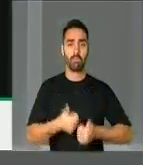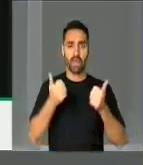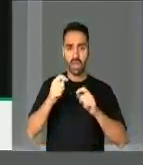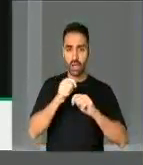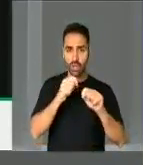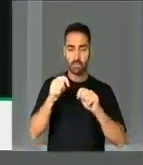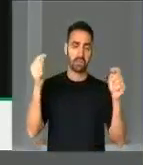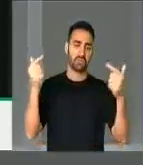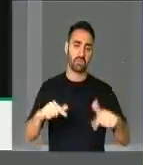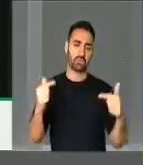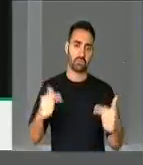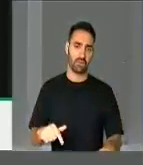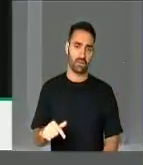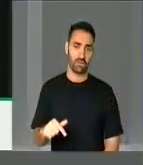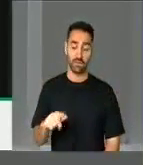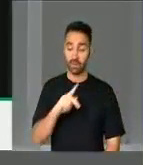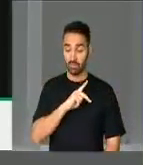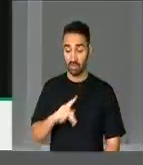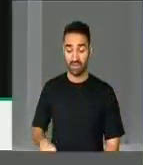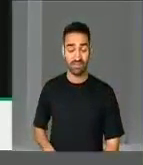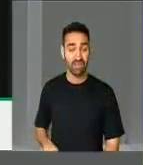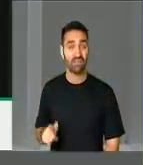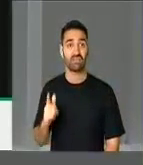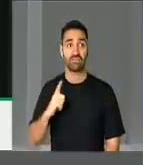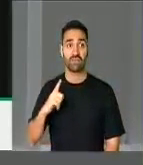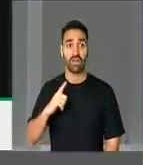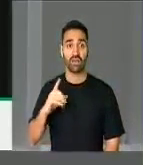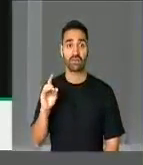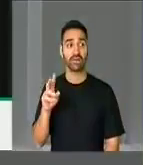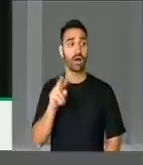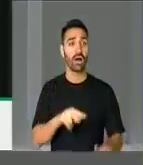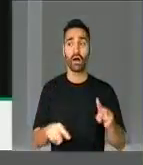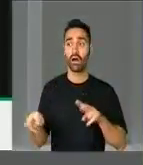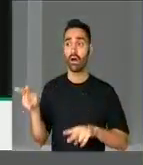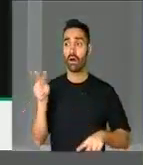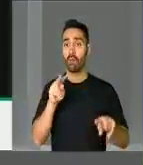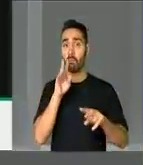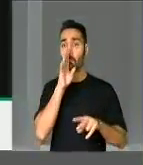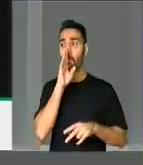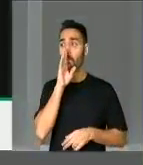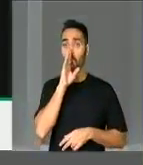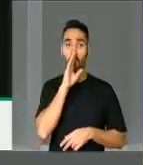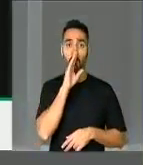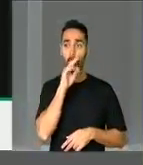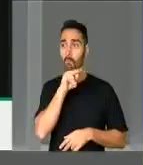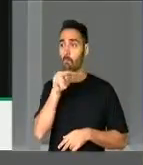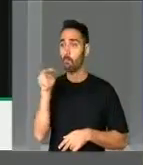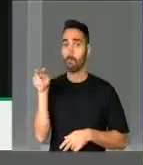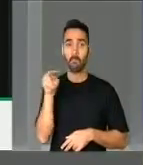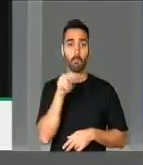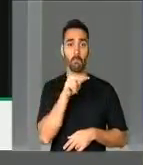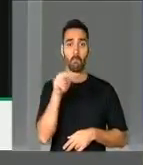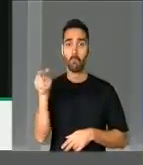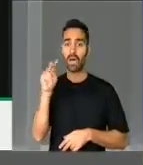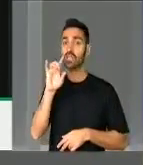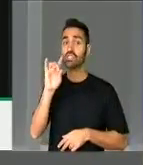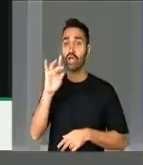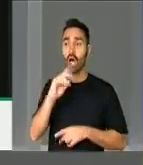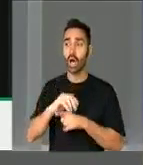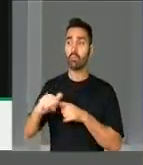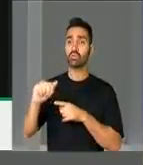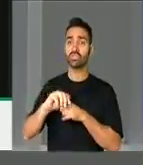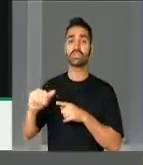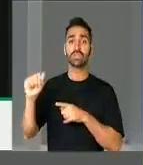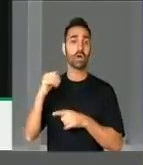hoje, governa nesse resto do seu mandato só olhando para o mercado. Só olhando para o mercado, para o capital financeiro, para